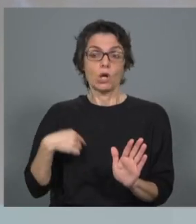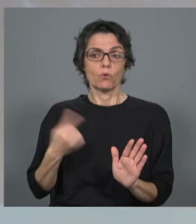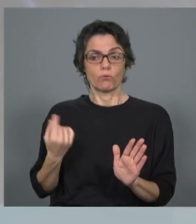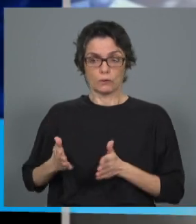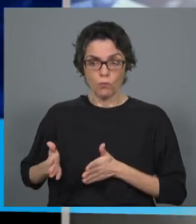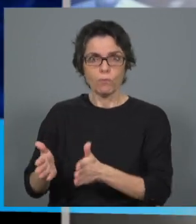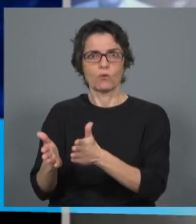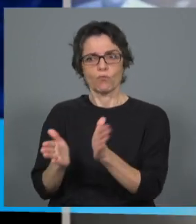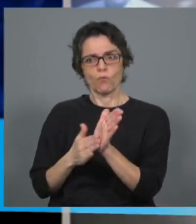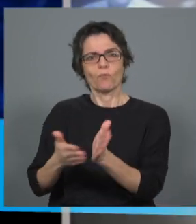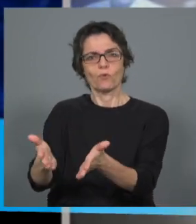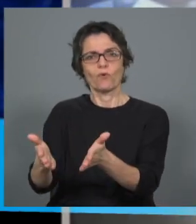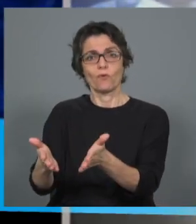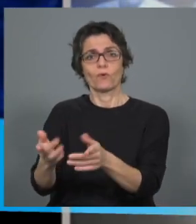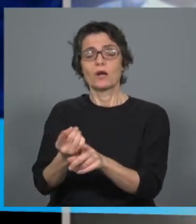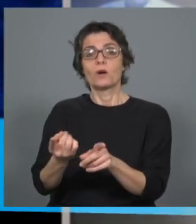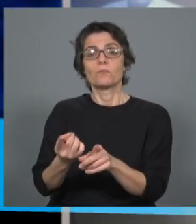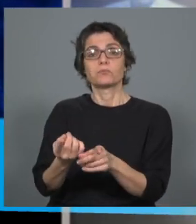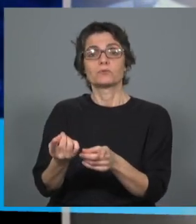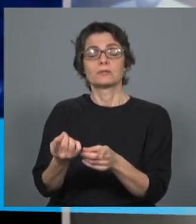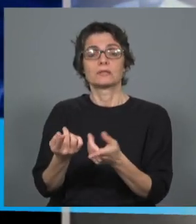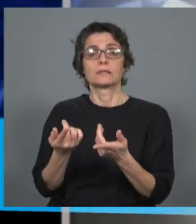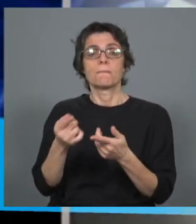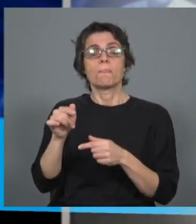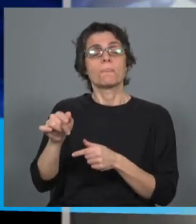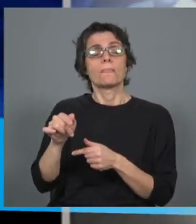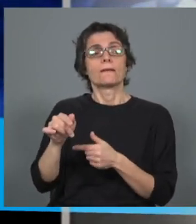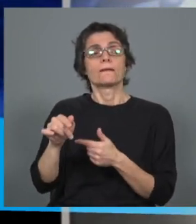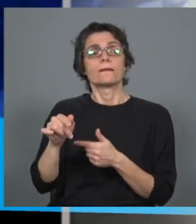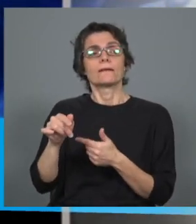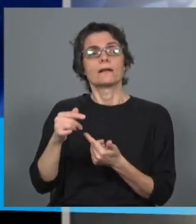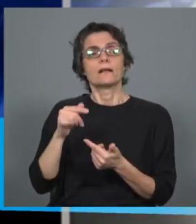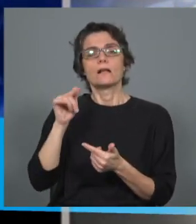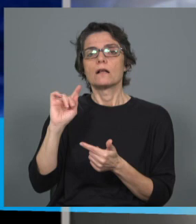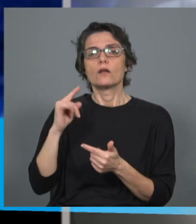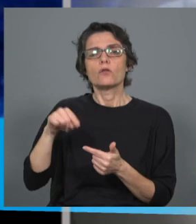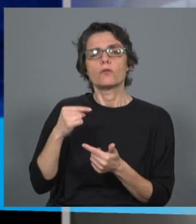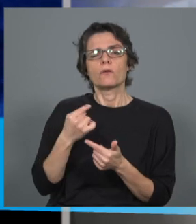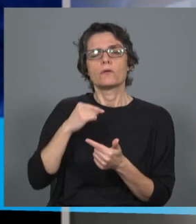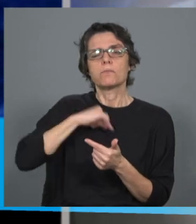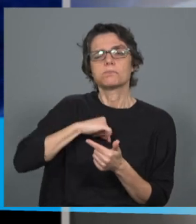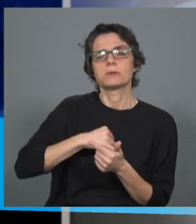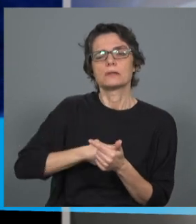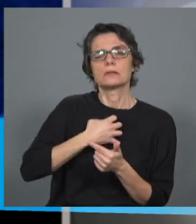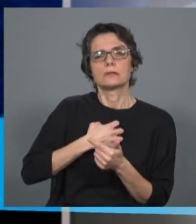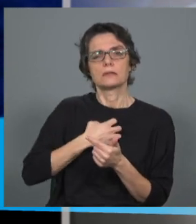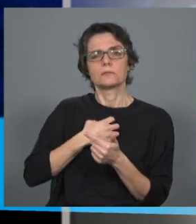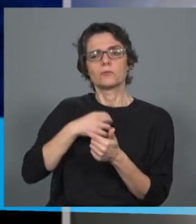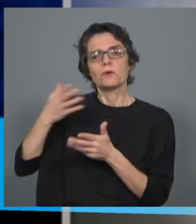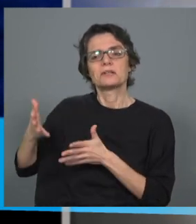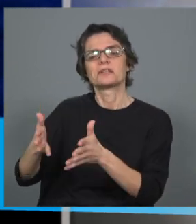enganamos, Deus fica de mãos e pés atados. Não. Mas, sobretudo, sermos capazes de perceber a vocação é um caminho de